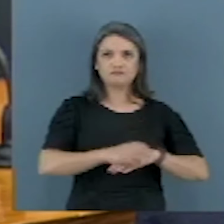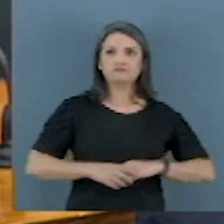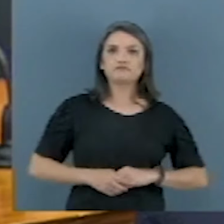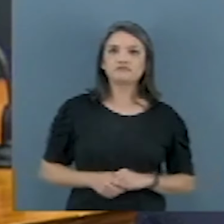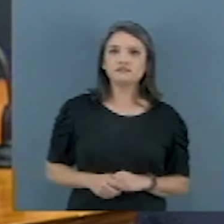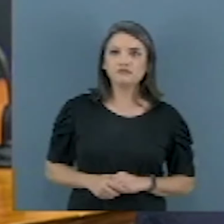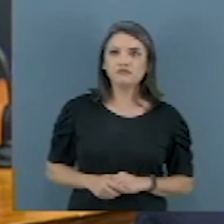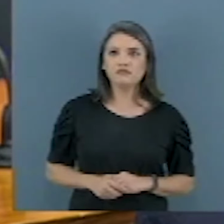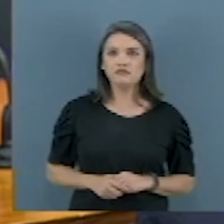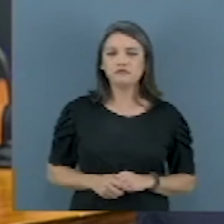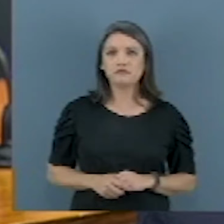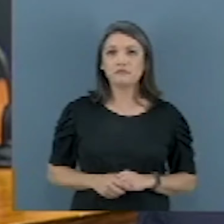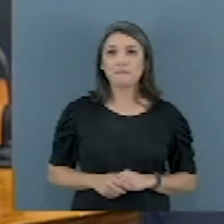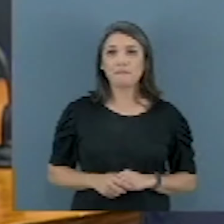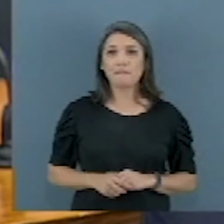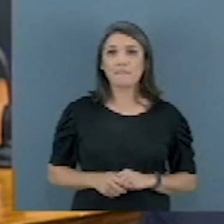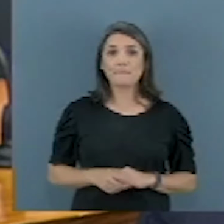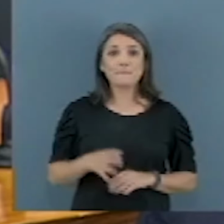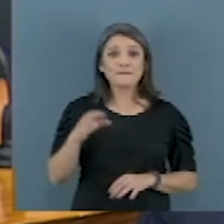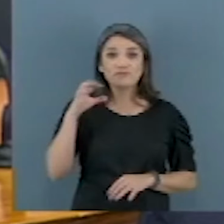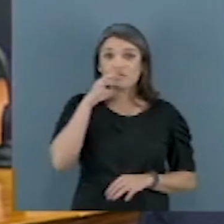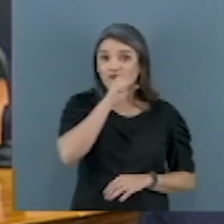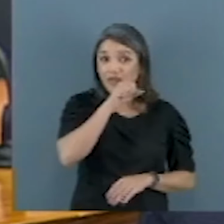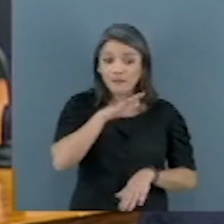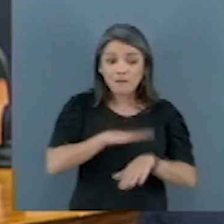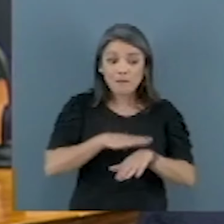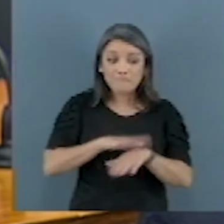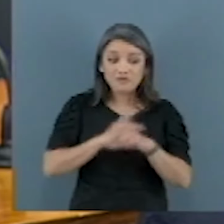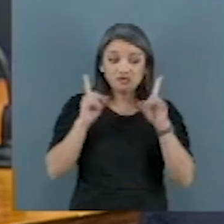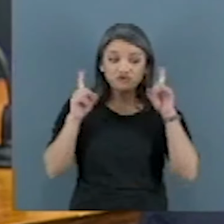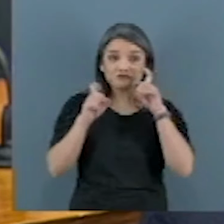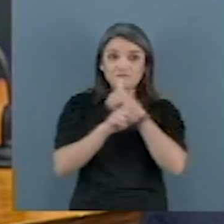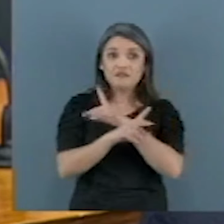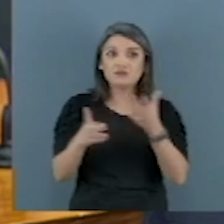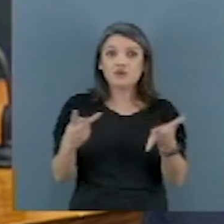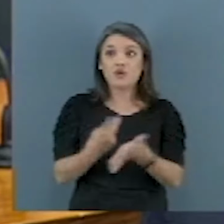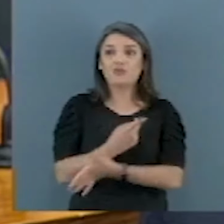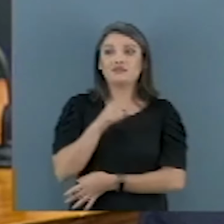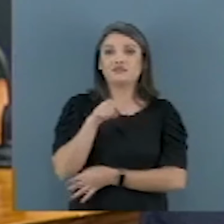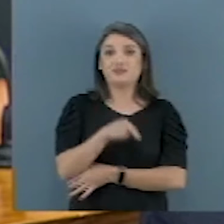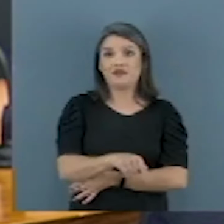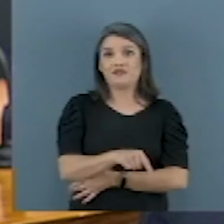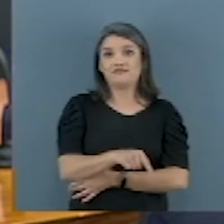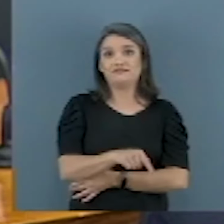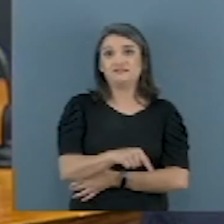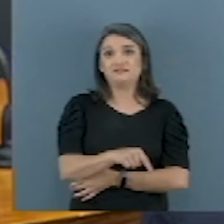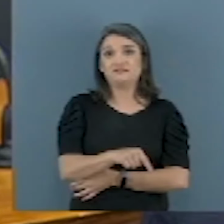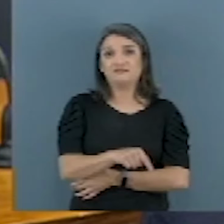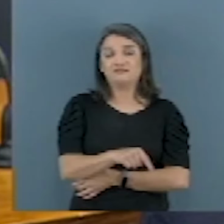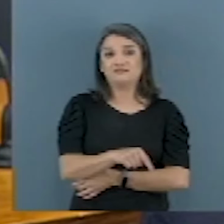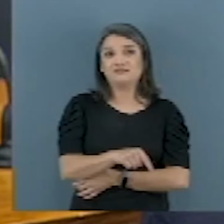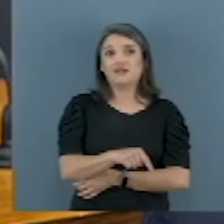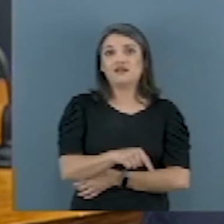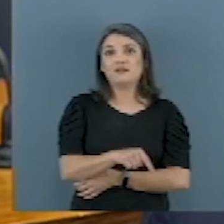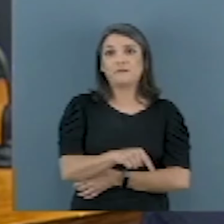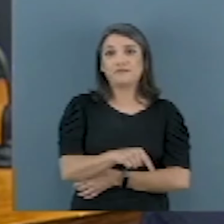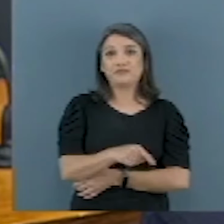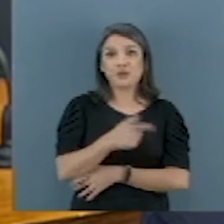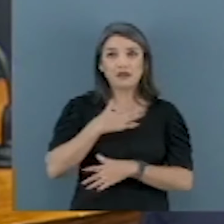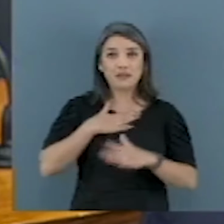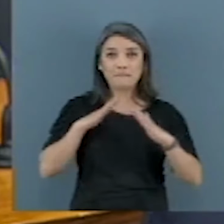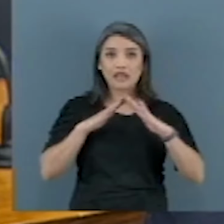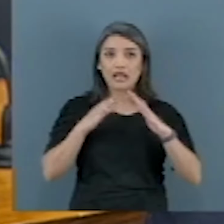numa celeridade e no momento mais difícil que o nosso estado passava. Nós nunca tivemos a enchente, né? A minha casa foi